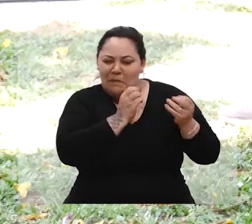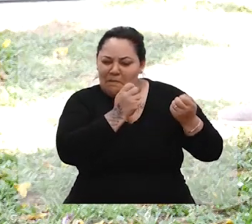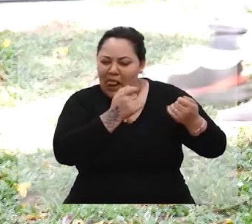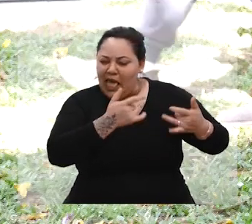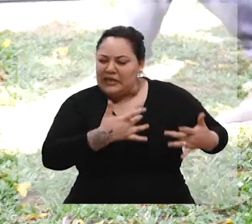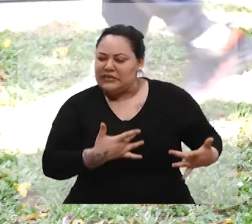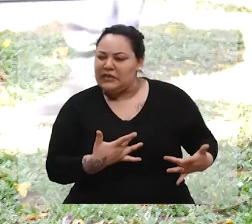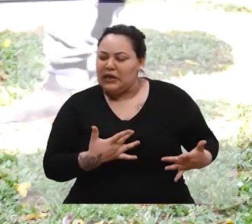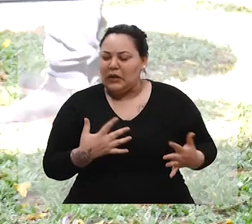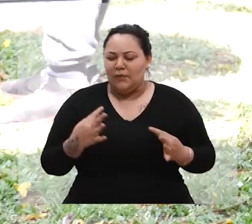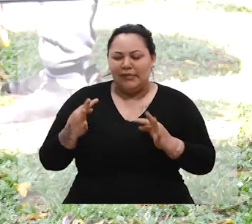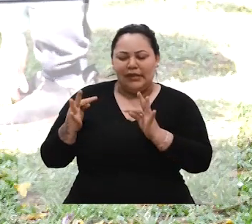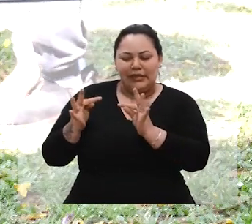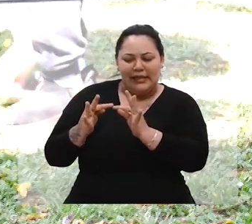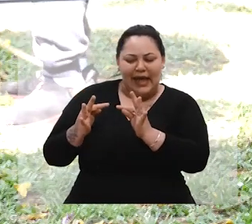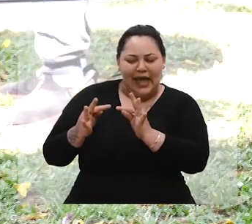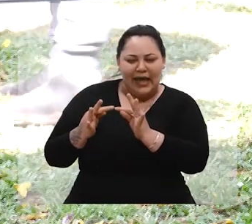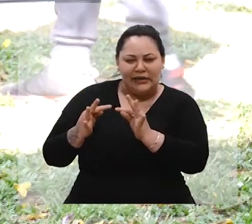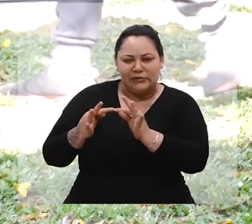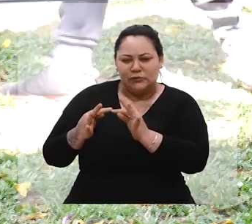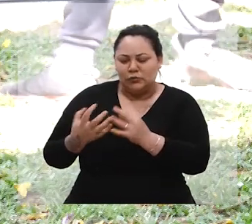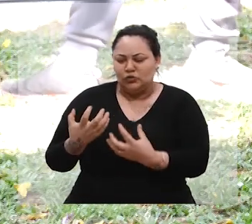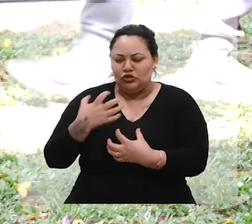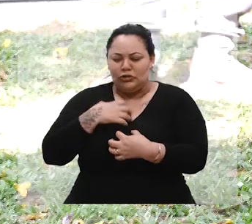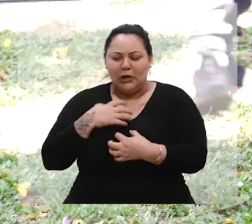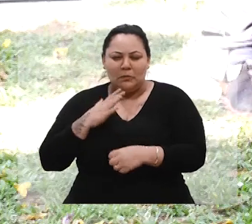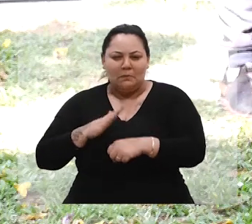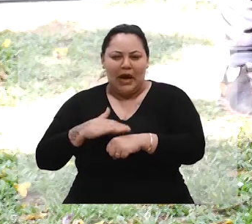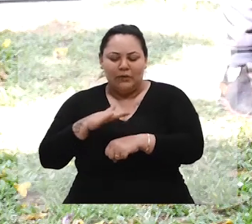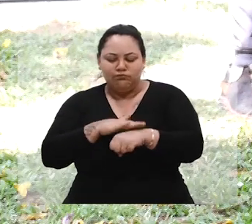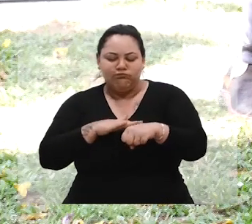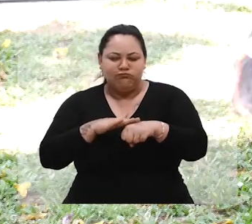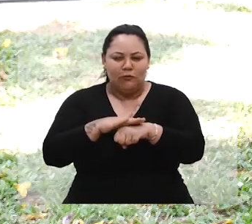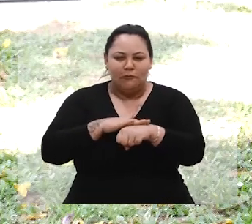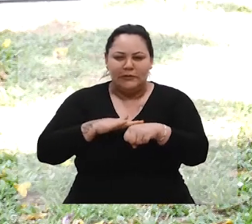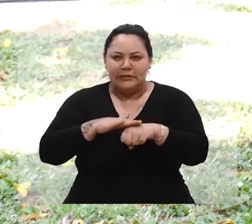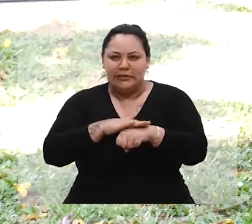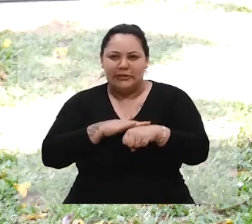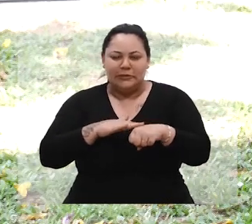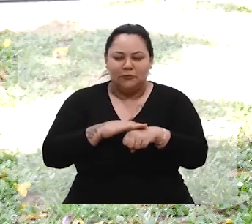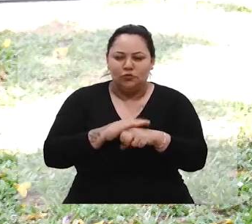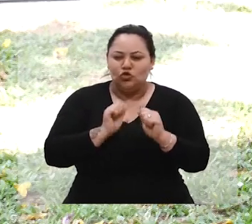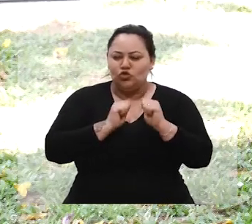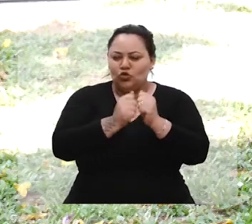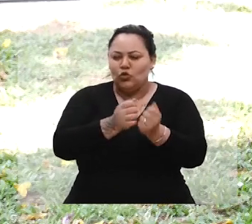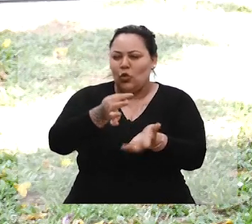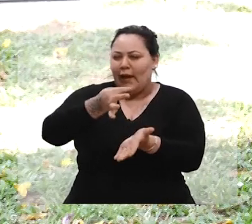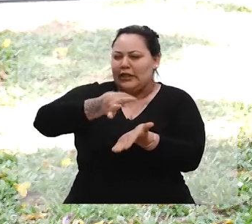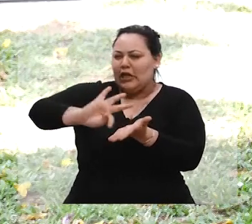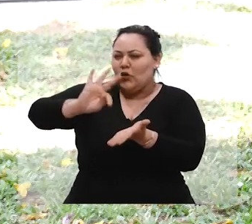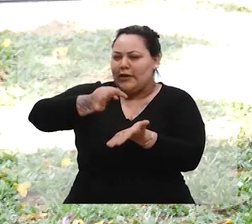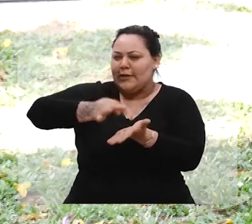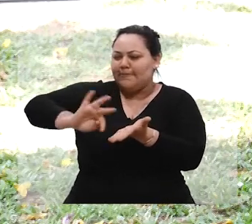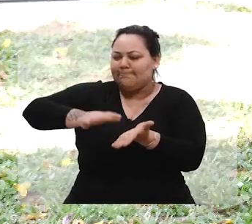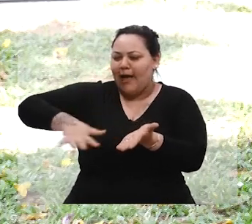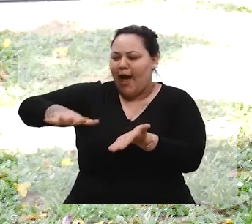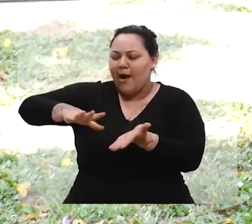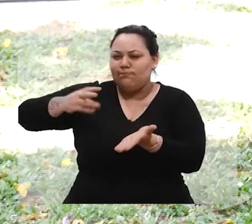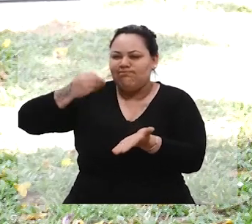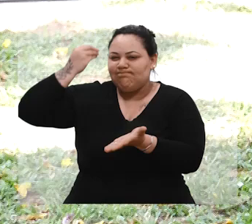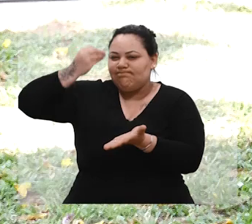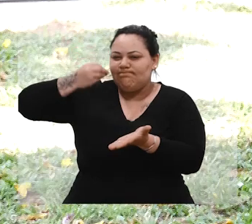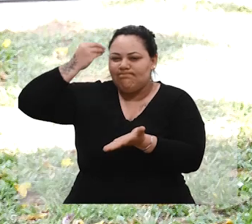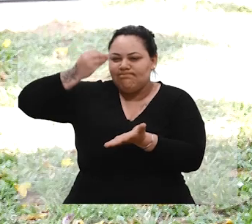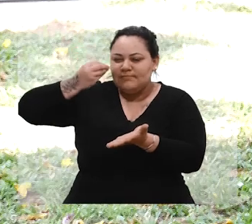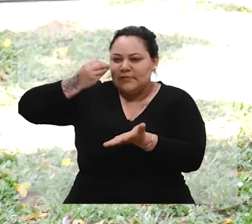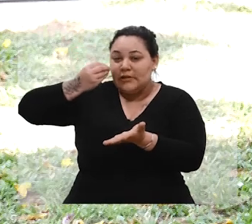/técnica, conversação, um formato assim, de trazer um tanto de teoria psicanalítica mesmo para o texto. E os